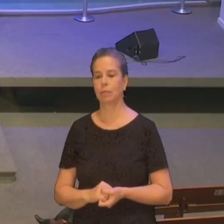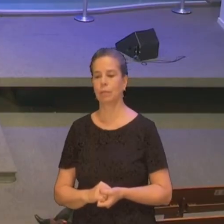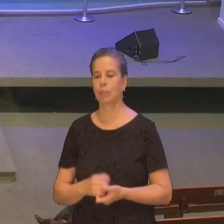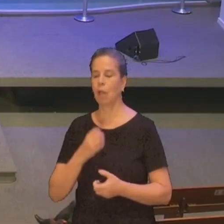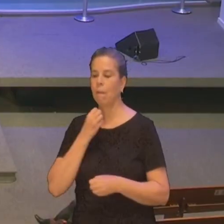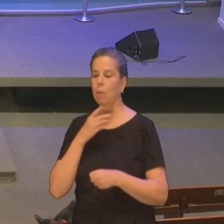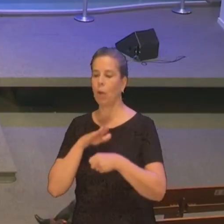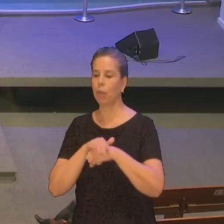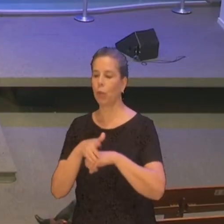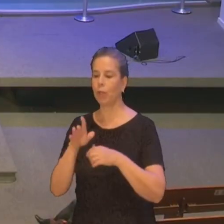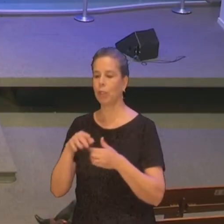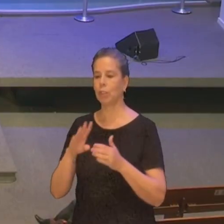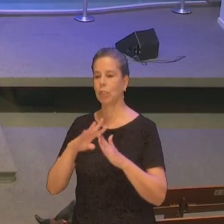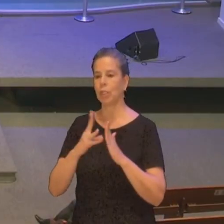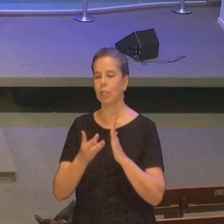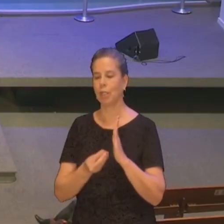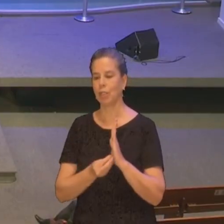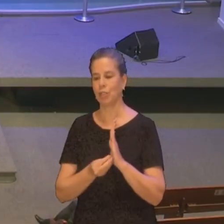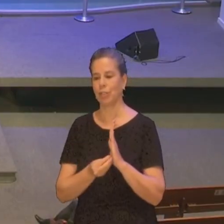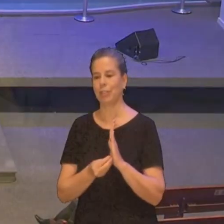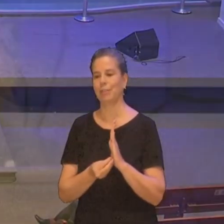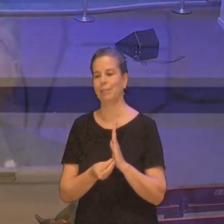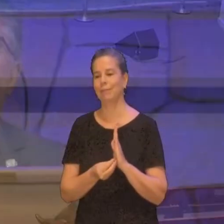Boa noite, igreja.